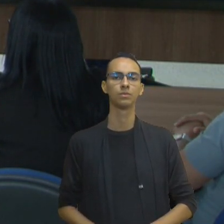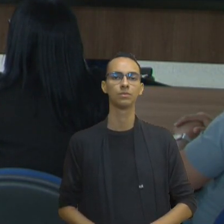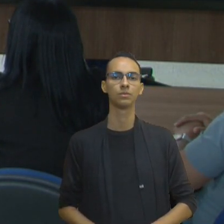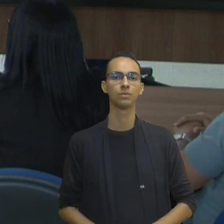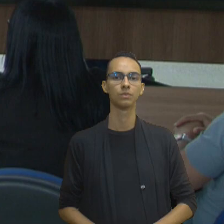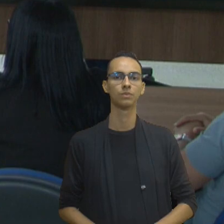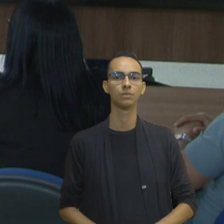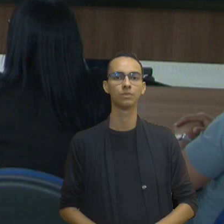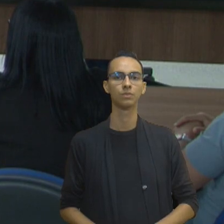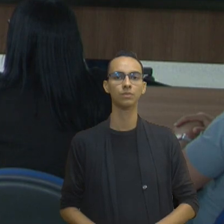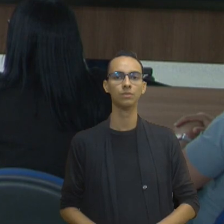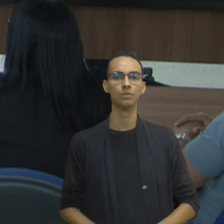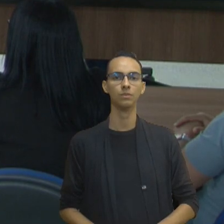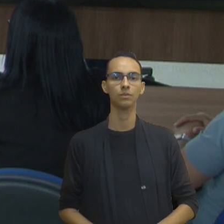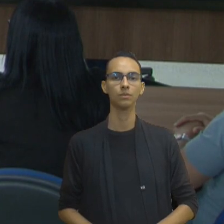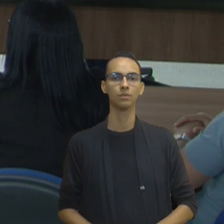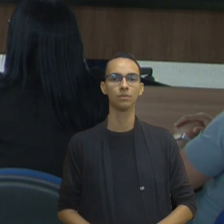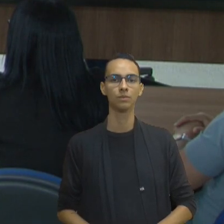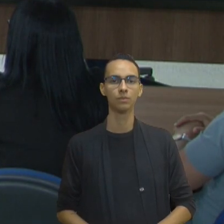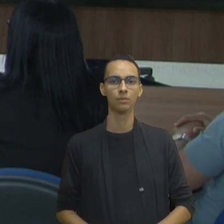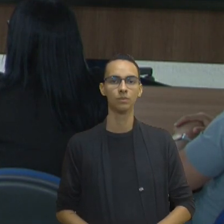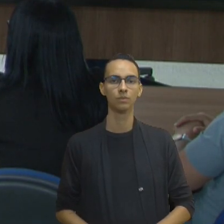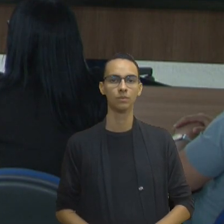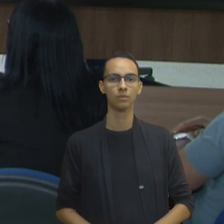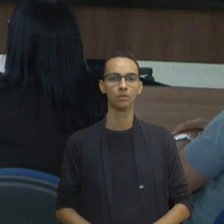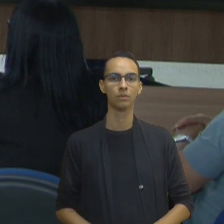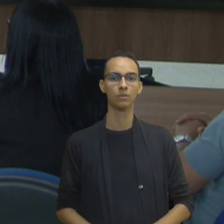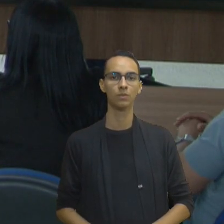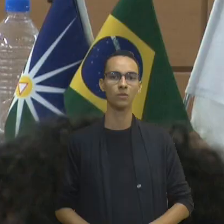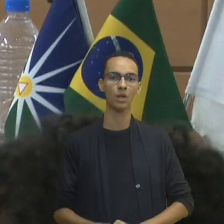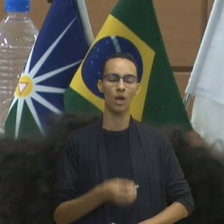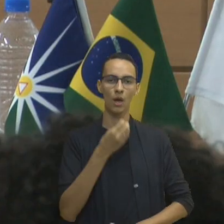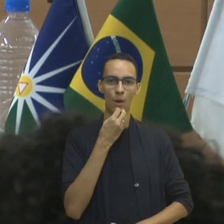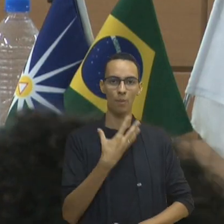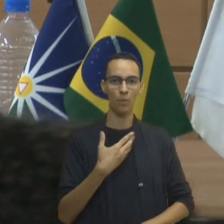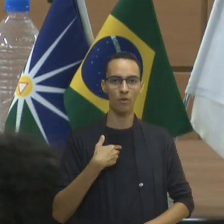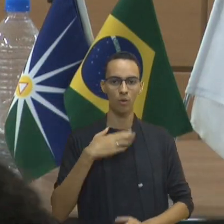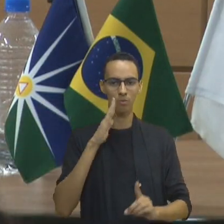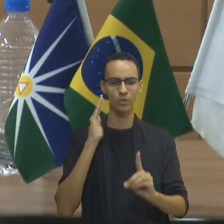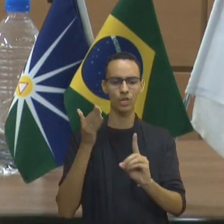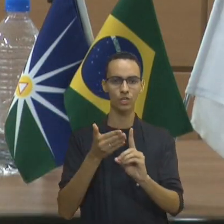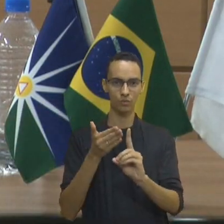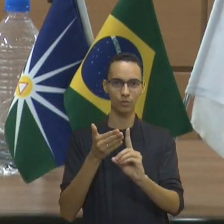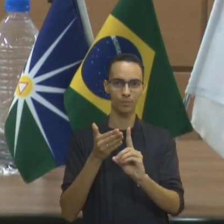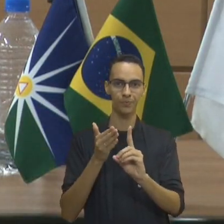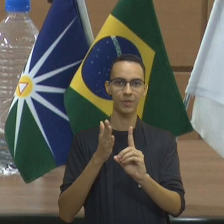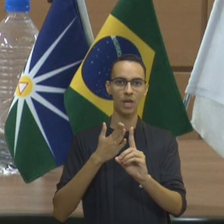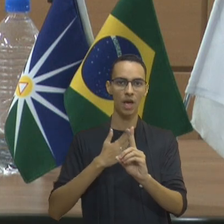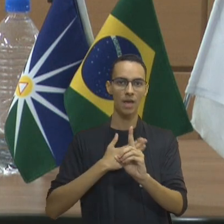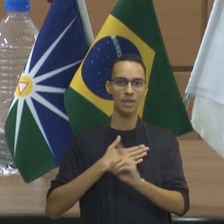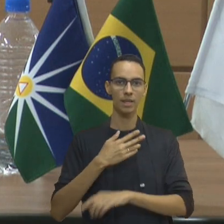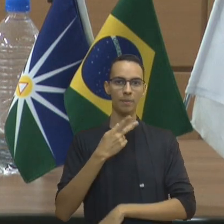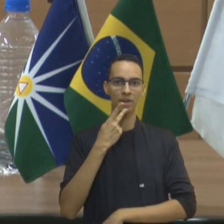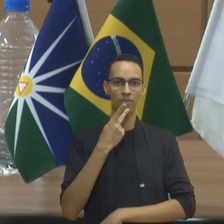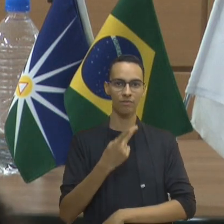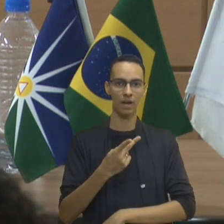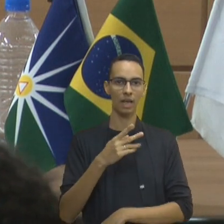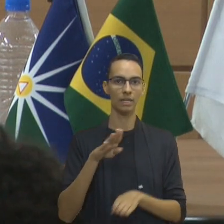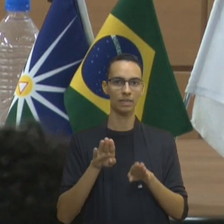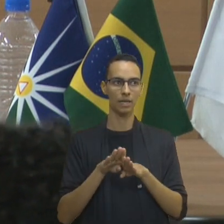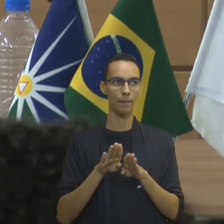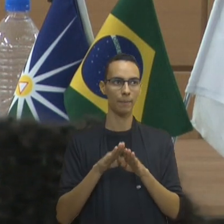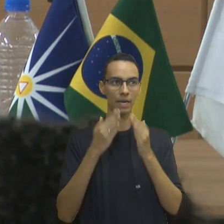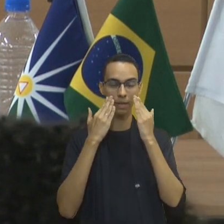Tem que ficar movimentado. Bom, sendo bem objetivo, no meu pronunciamento e na apresentação do